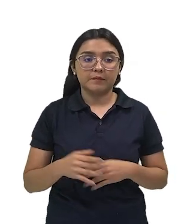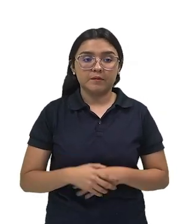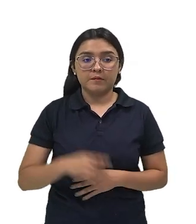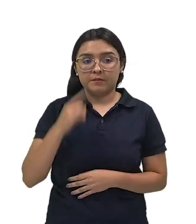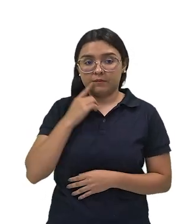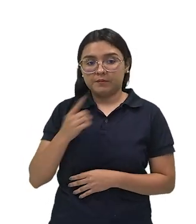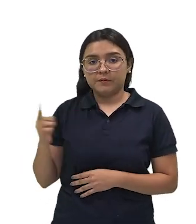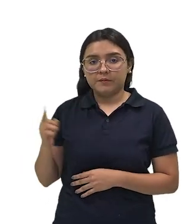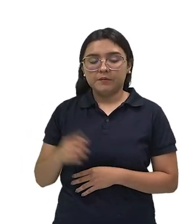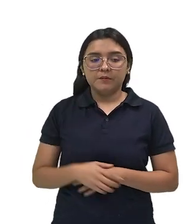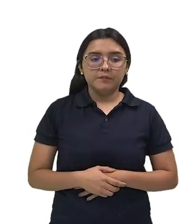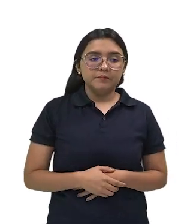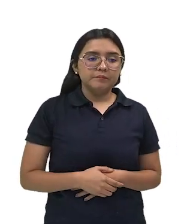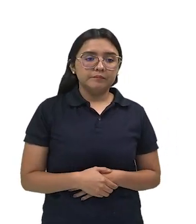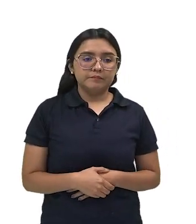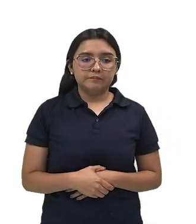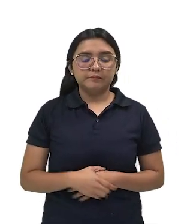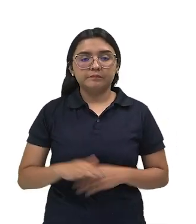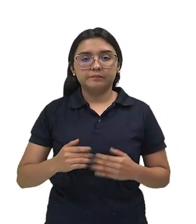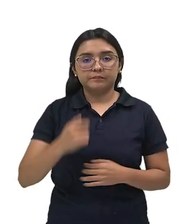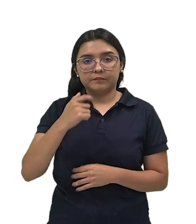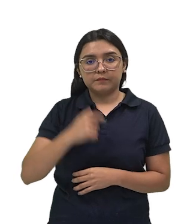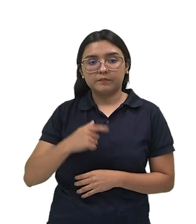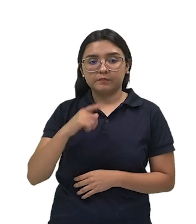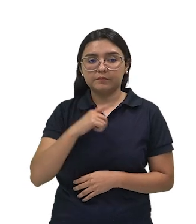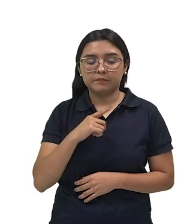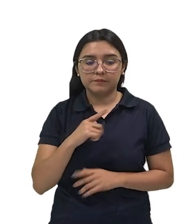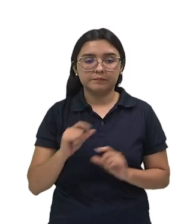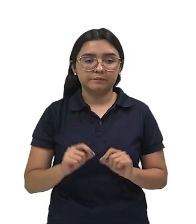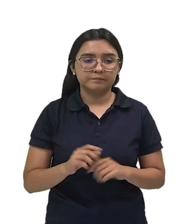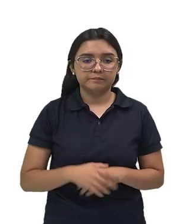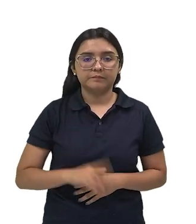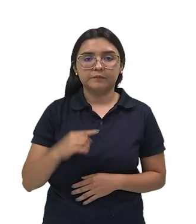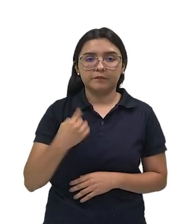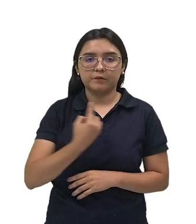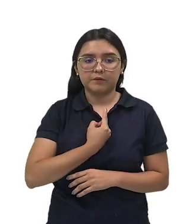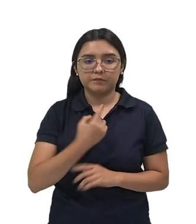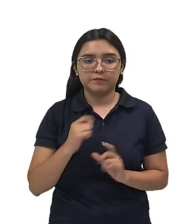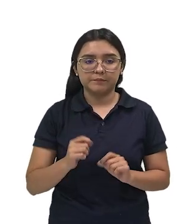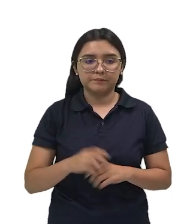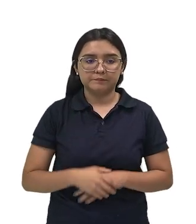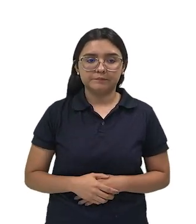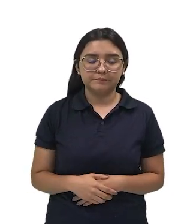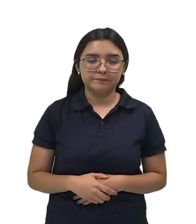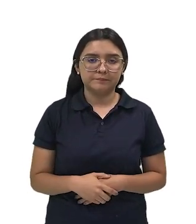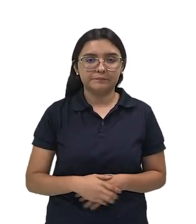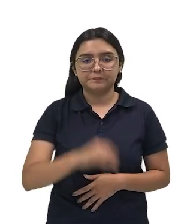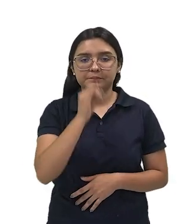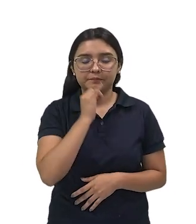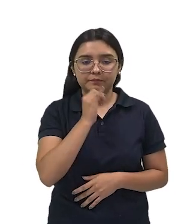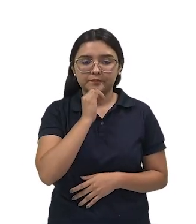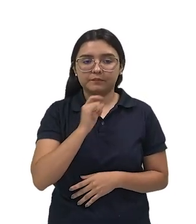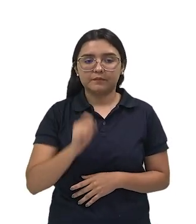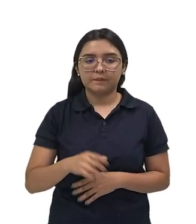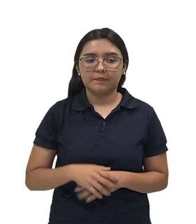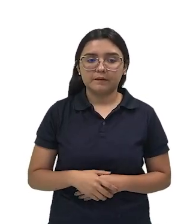Exemplo. Vamos supor que eu tenho, que nós somos, exemplo. O exemplo que ele vai em consideração é